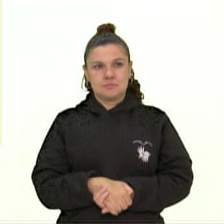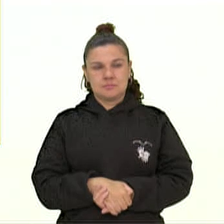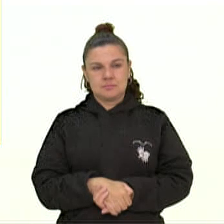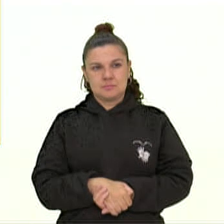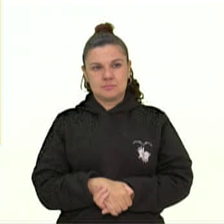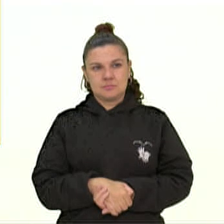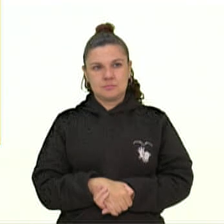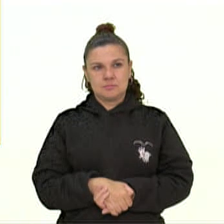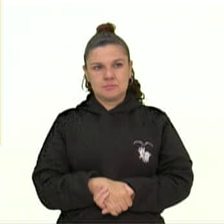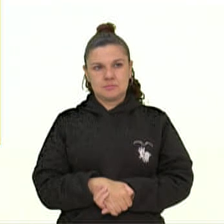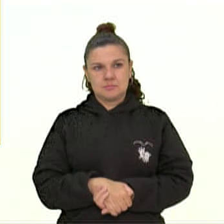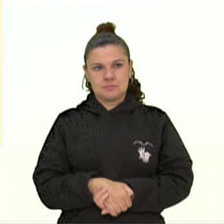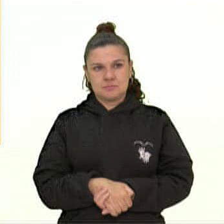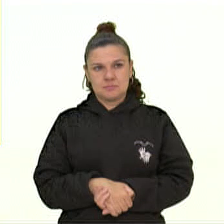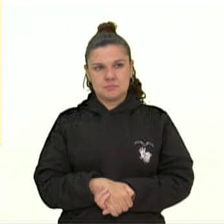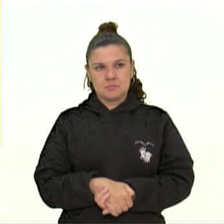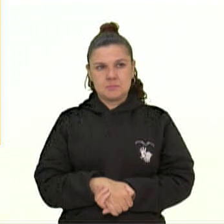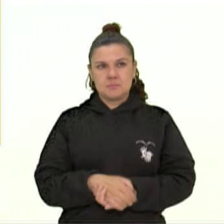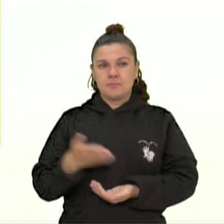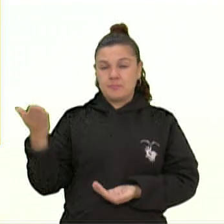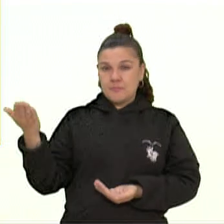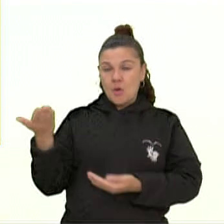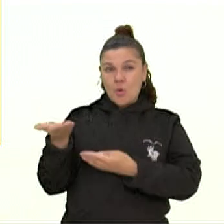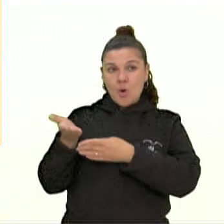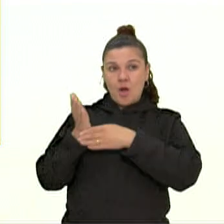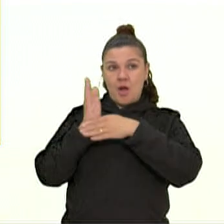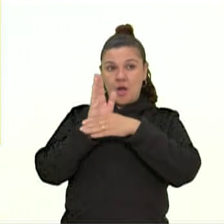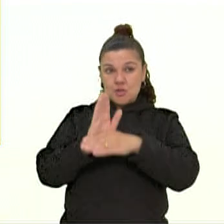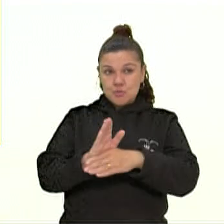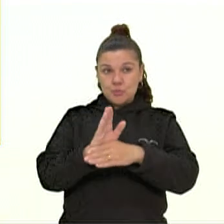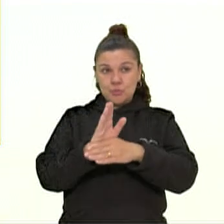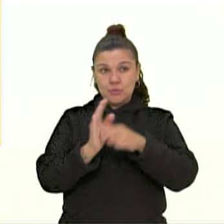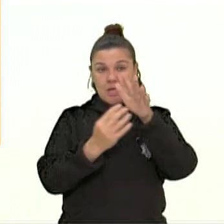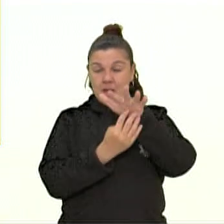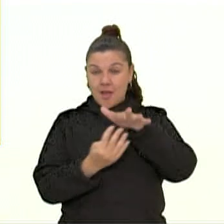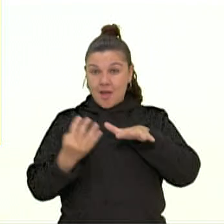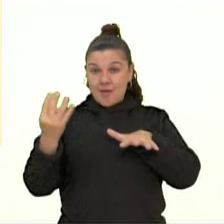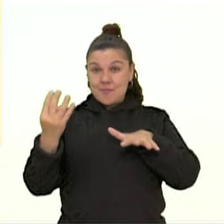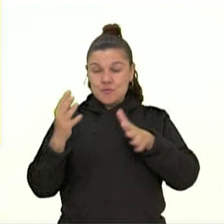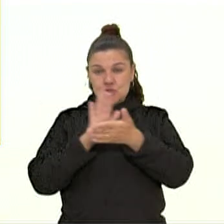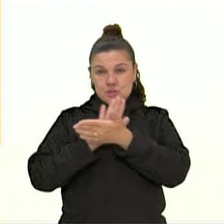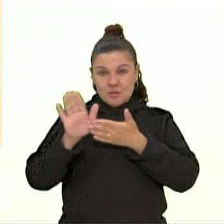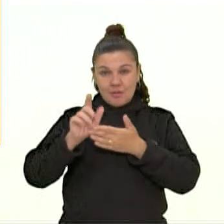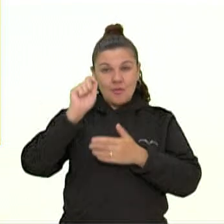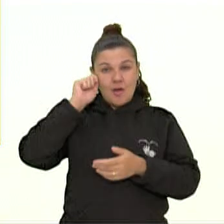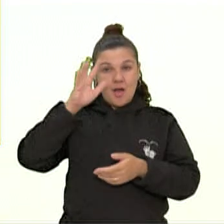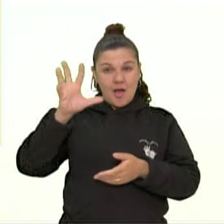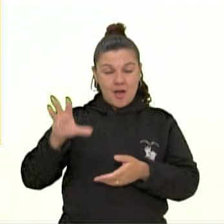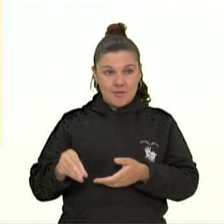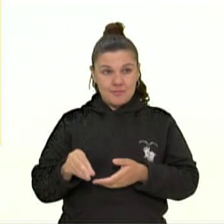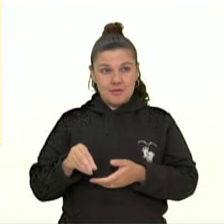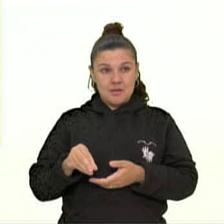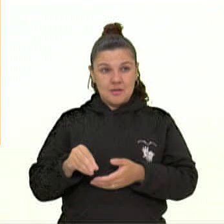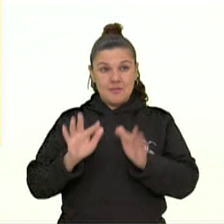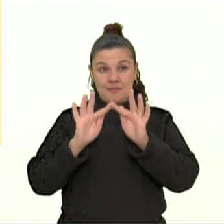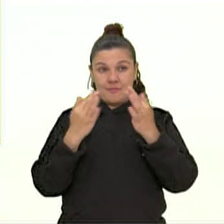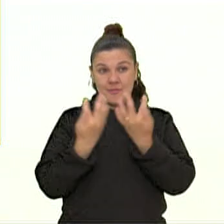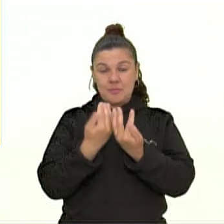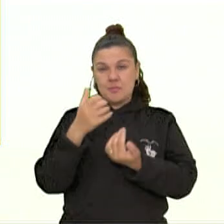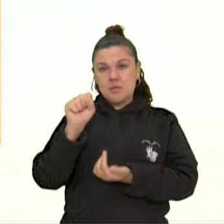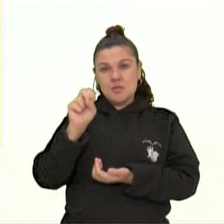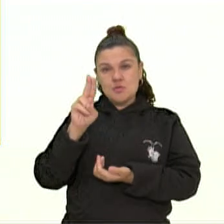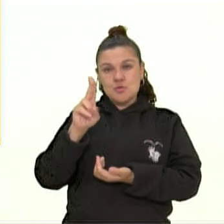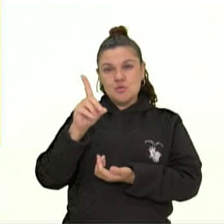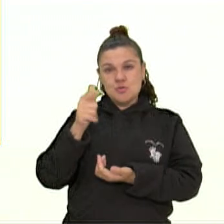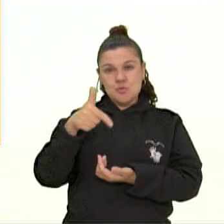Perdão. Aqui um fato interessante: ajuda um refugiado africano a tirar a família do Sudão do Sul. Essa aqui é uma história